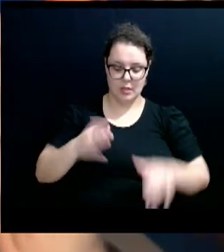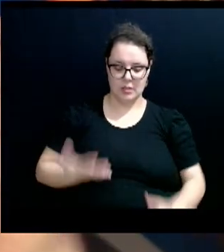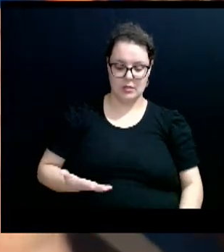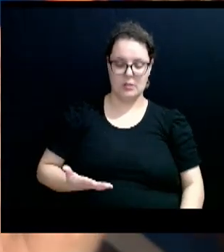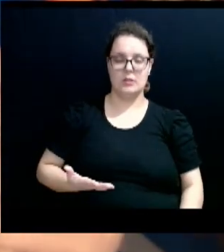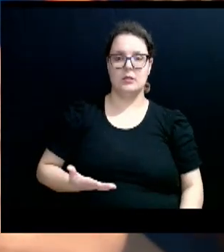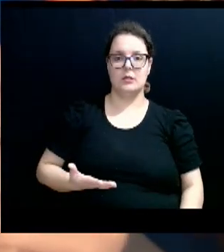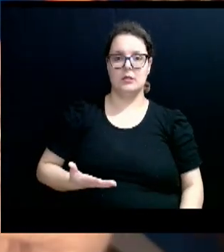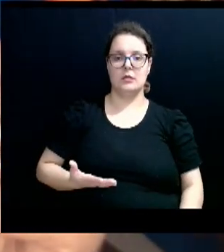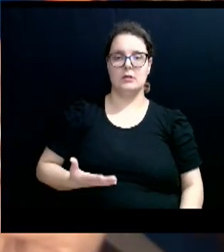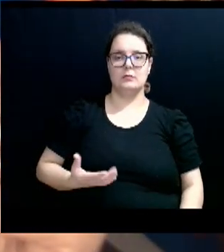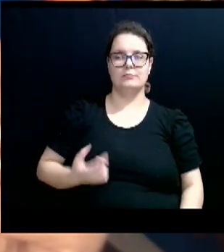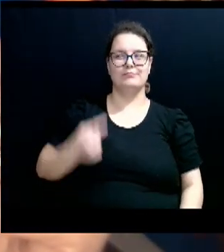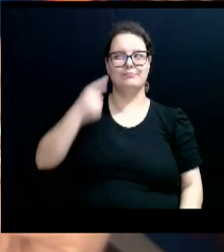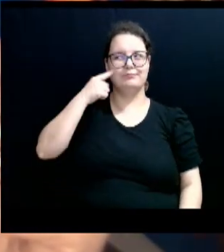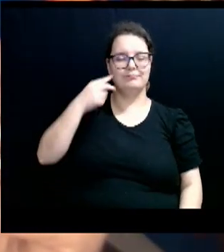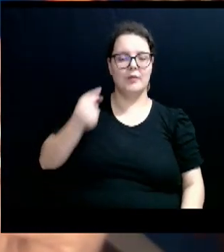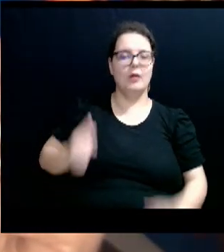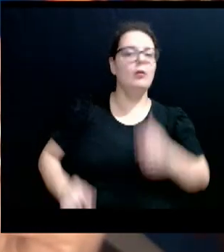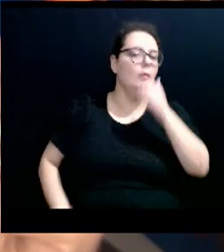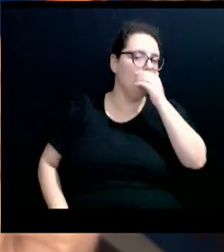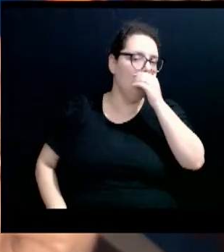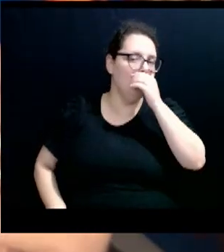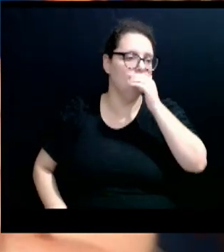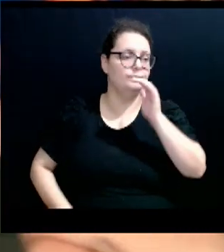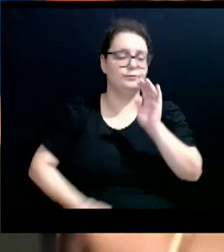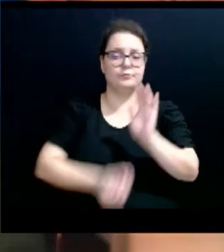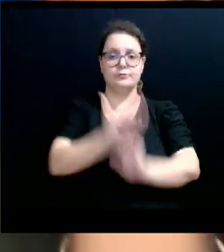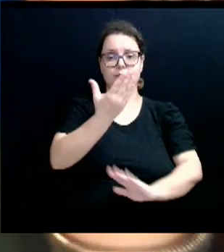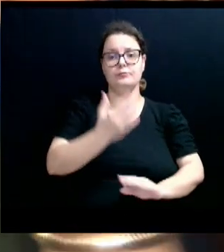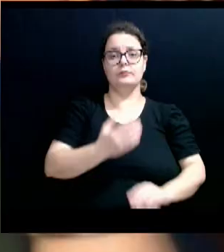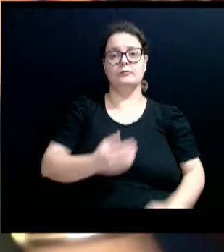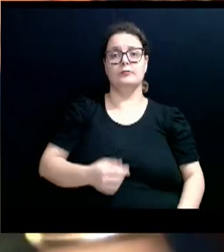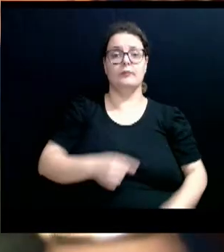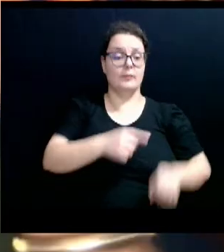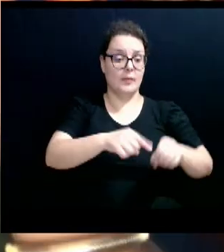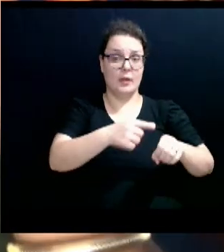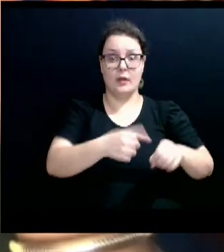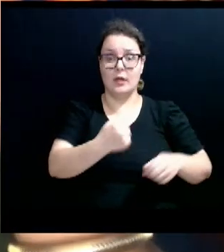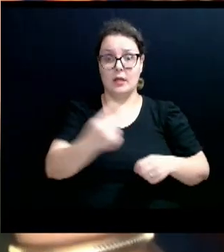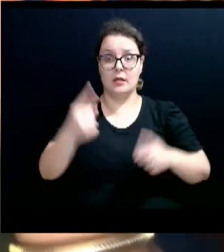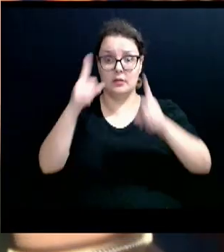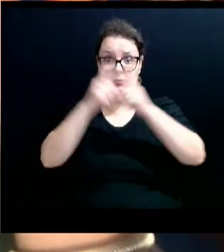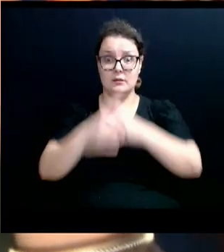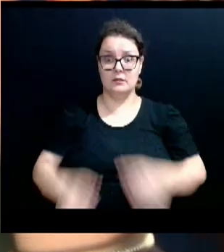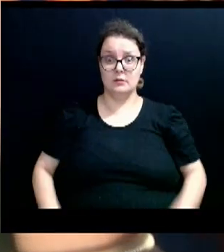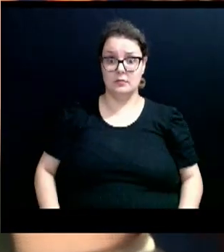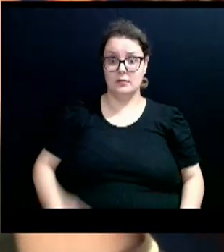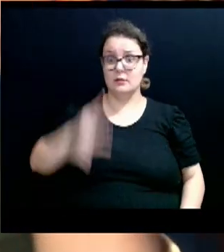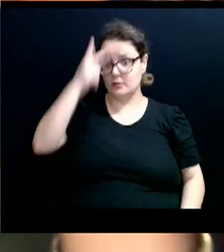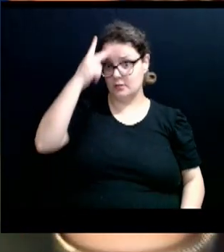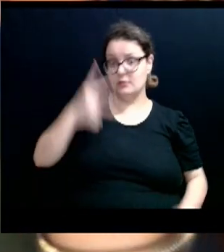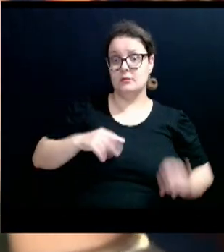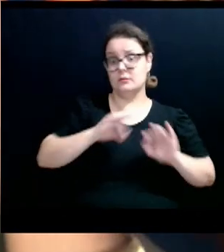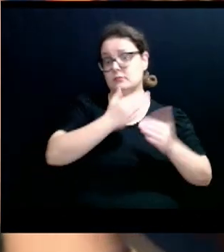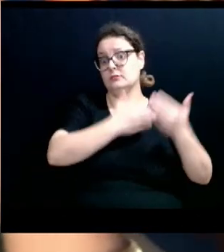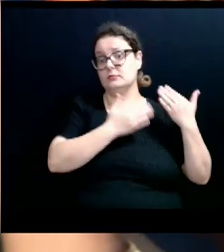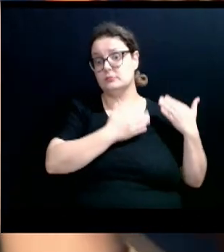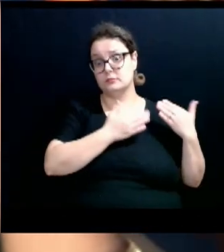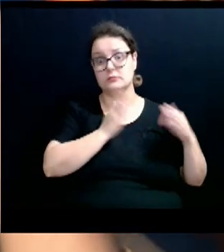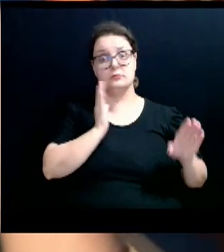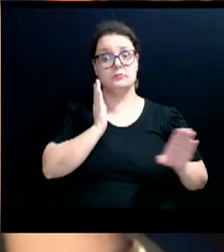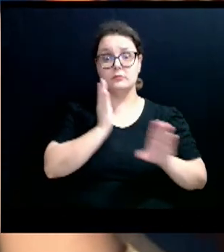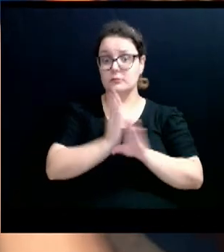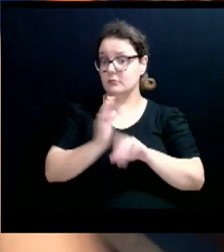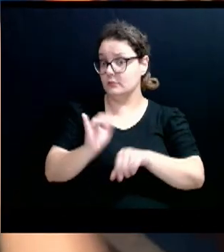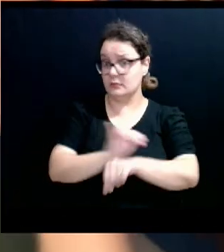ter que reinventar a roda a cada novo desafio. E na sua própria história, você acha muitas vezes mecanismos que